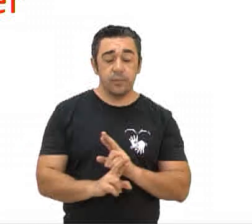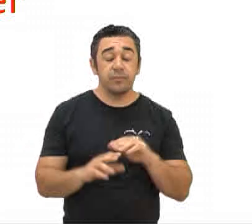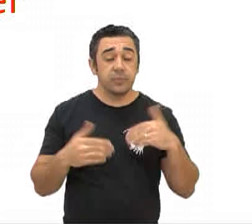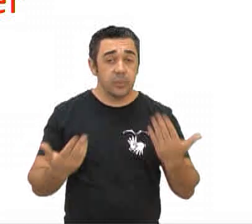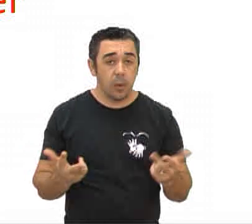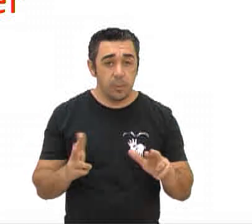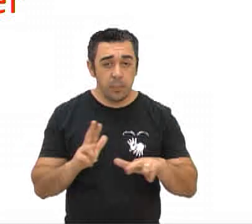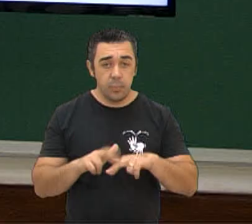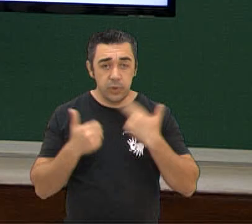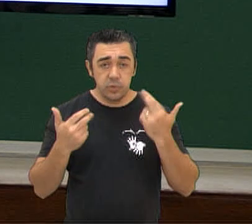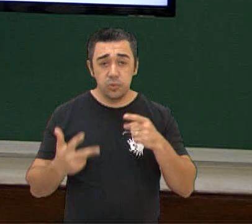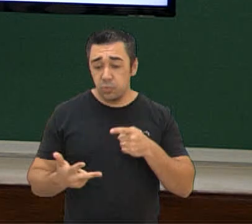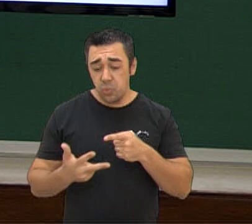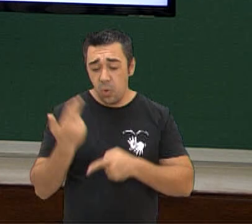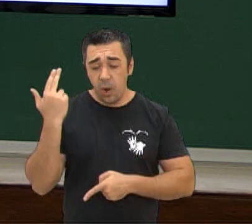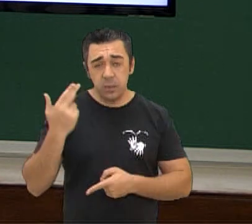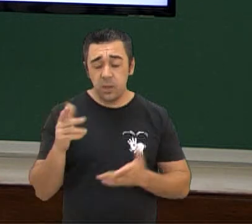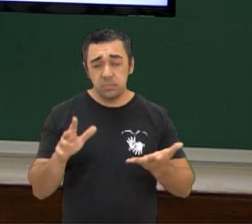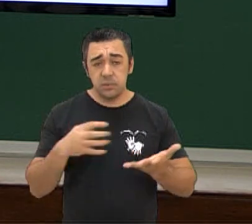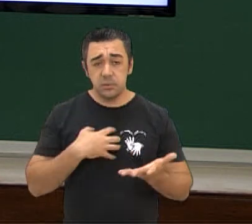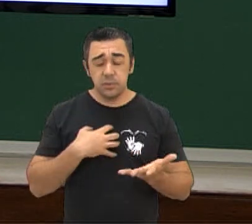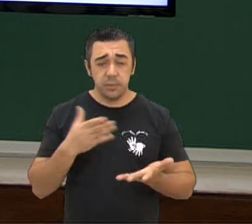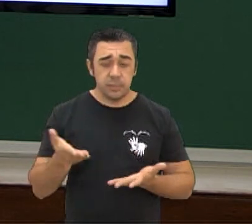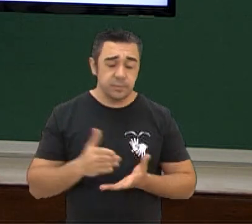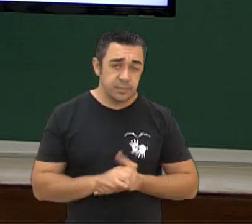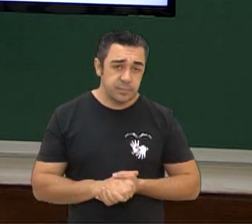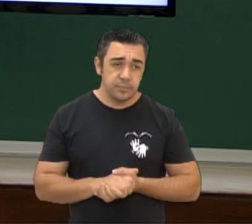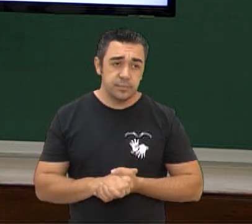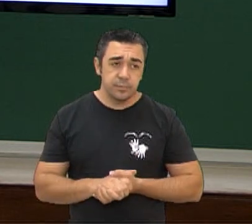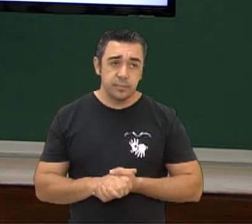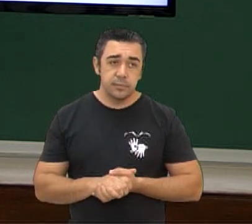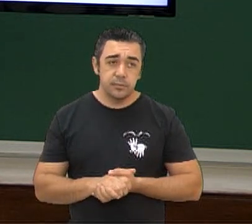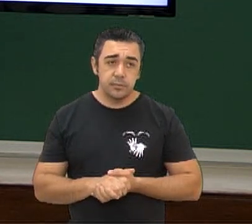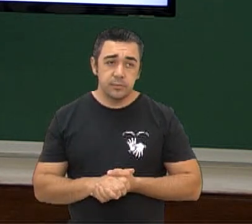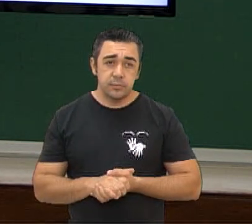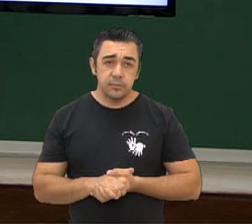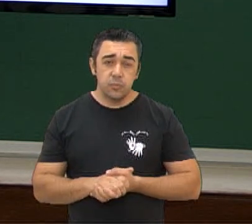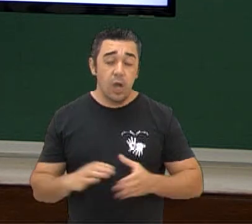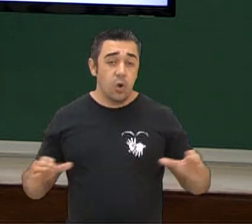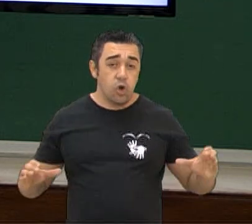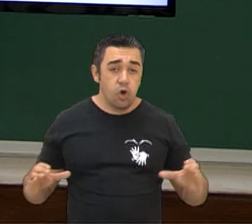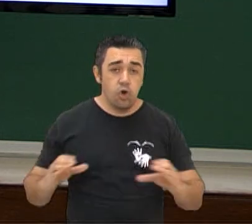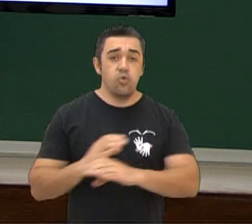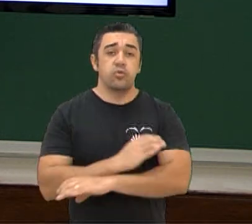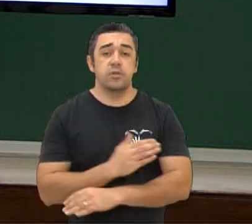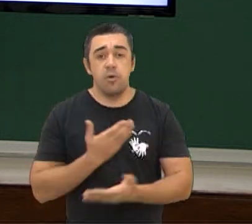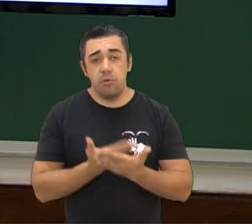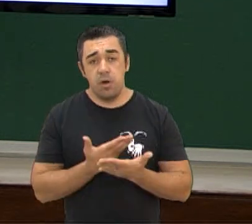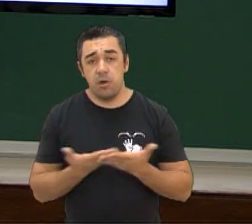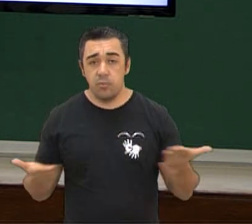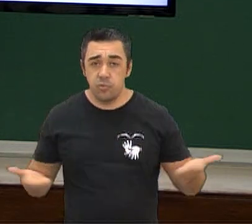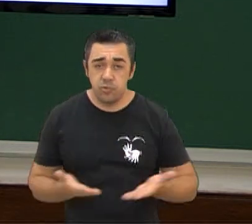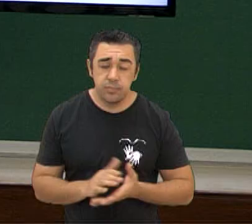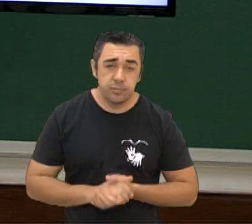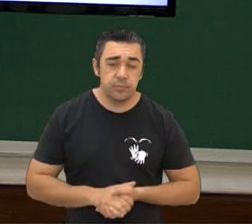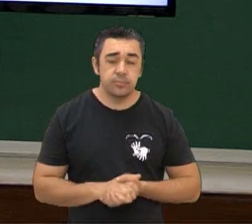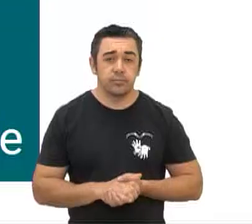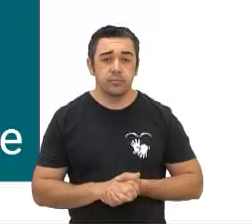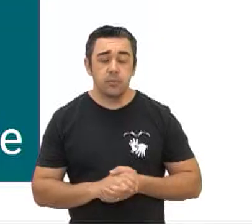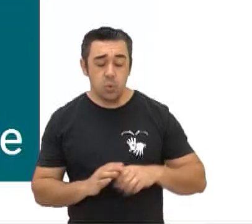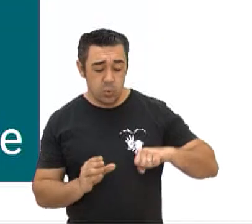deve-se cortar essa concepção fora. E aí vamos a uma conclusão desta aula.